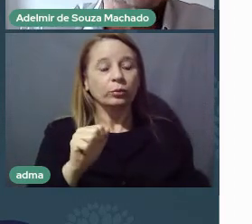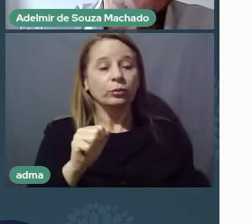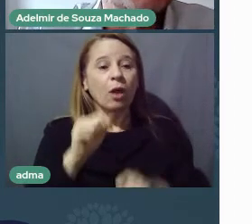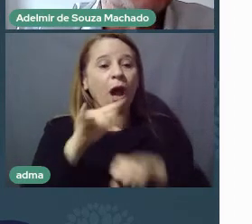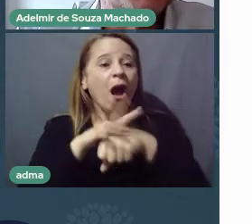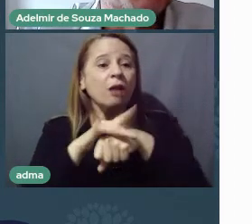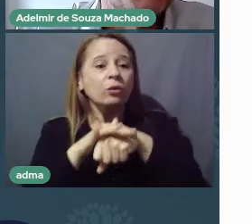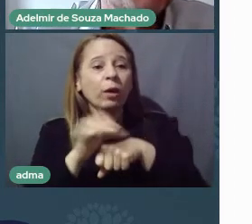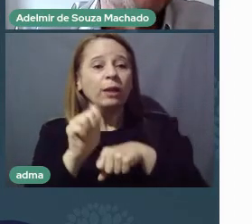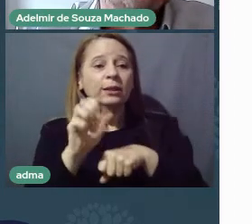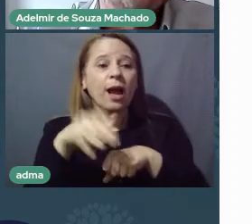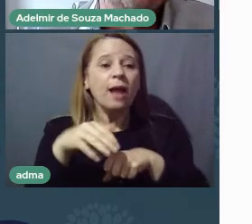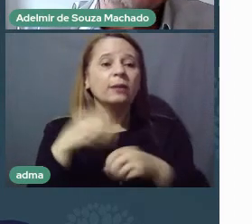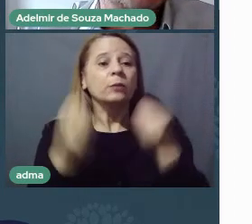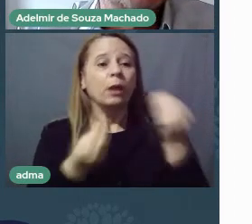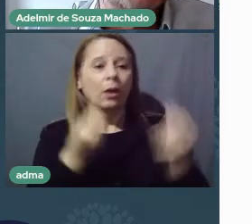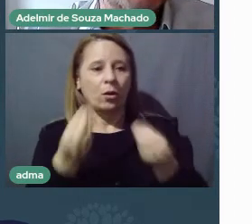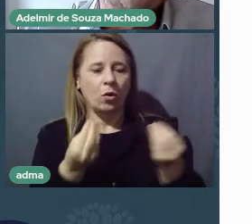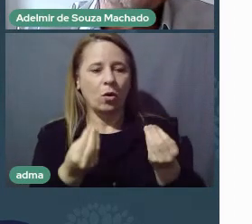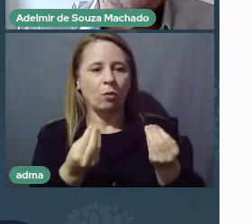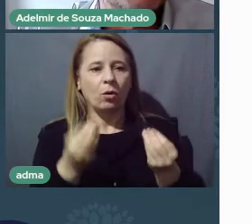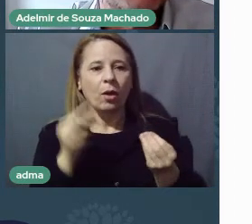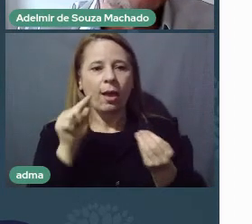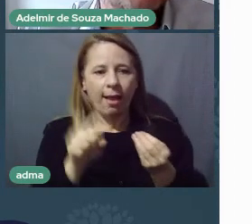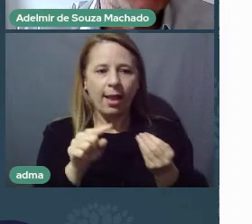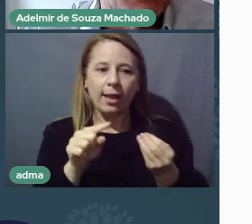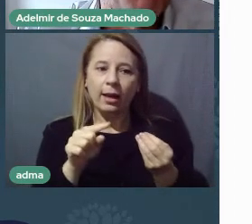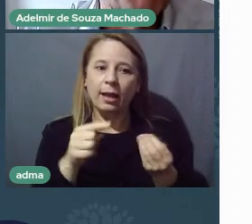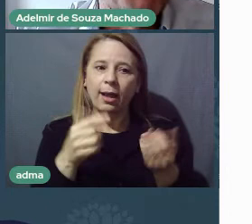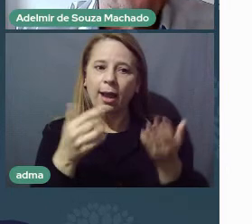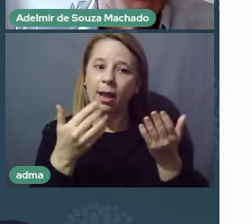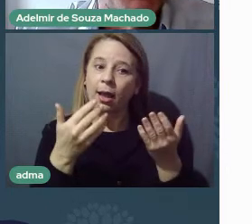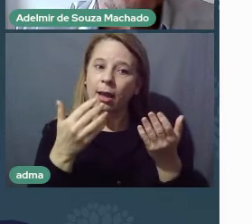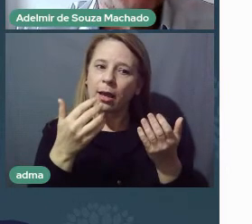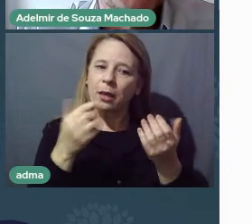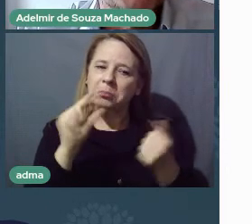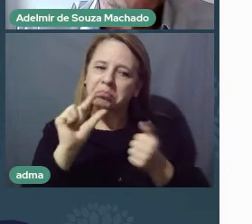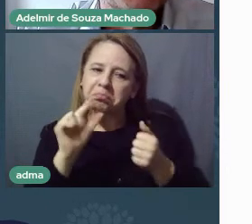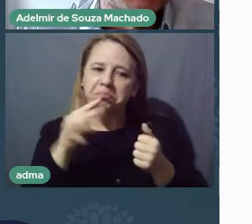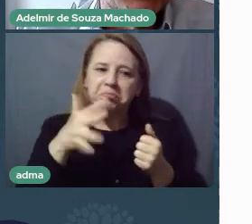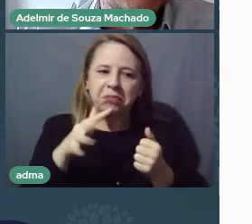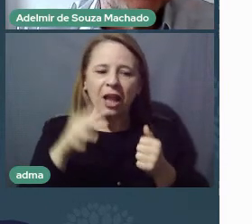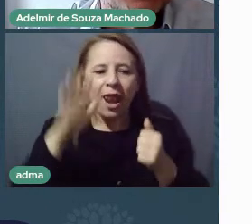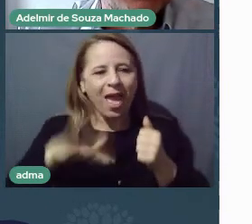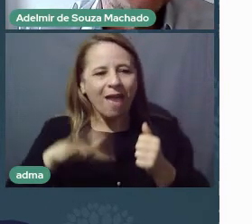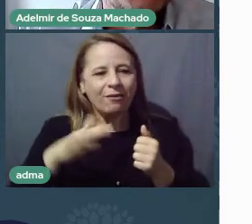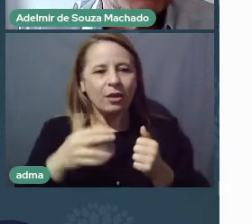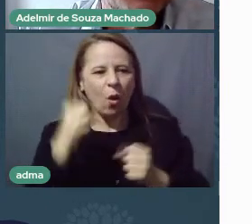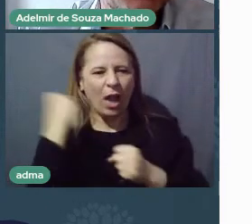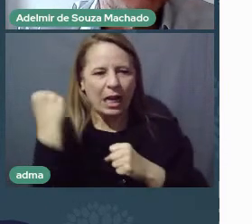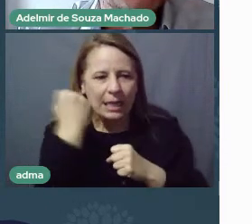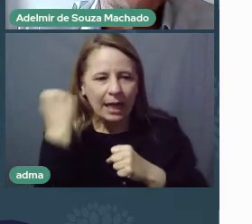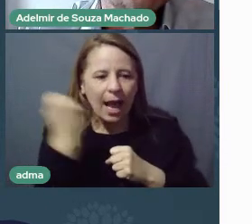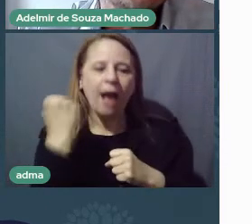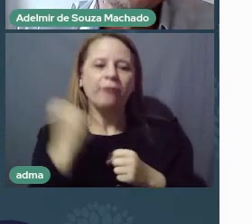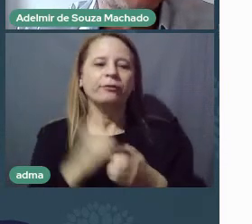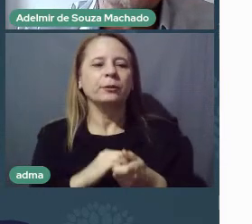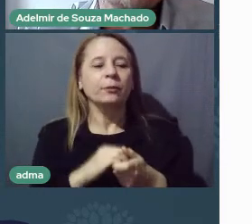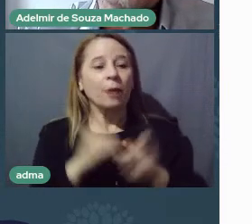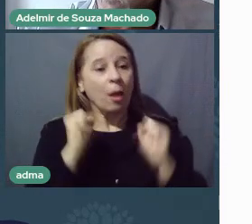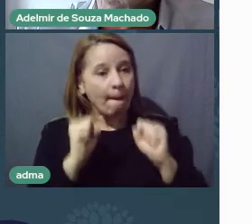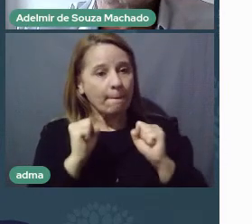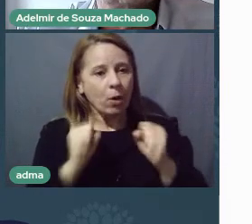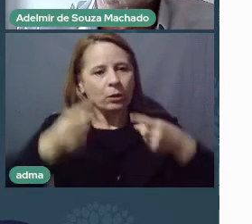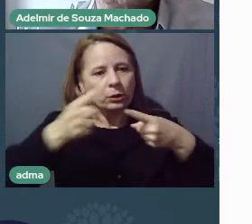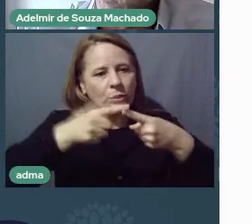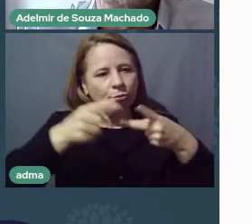eu posso ver que ele é leve, moderado ou grave. Eu posso até classificar essa doença de